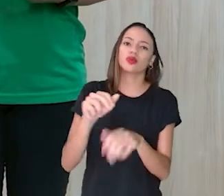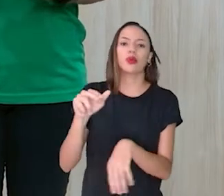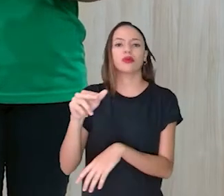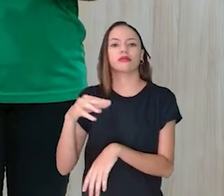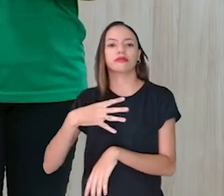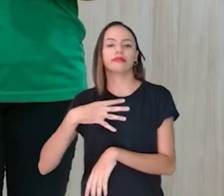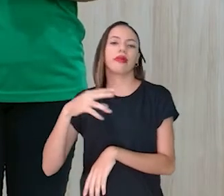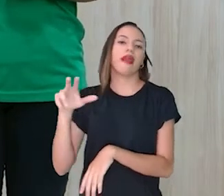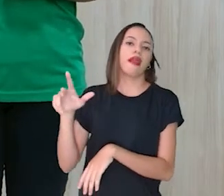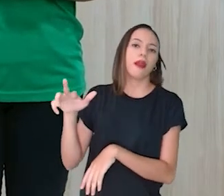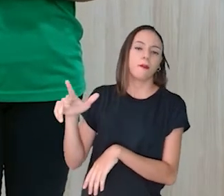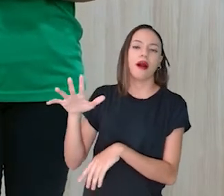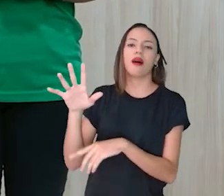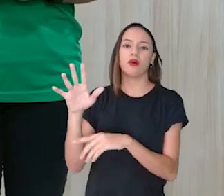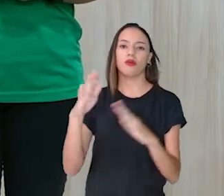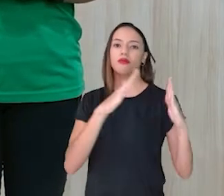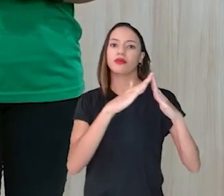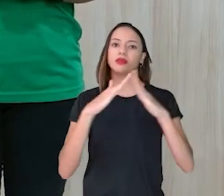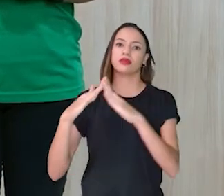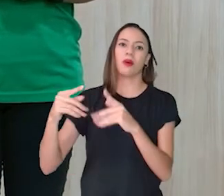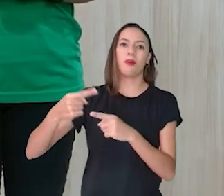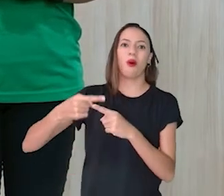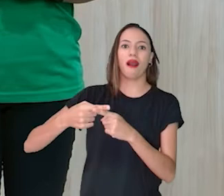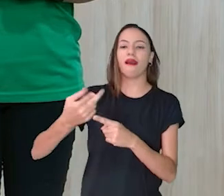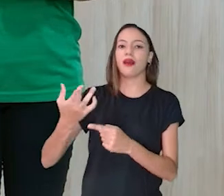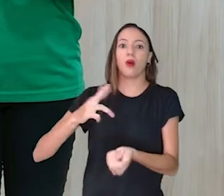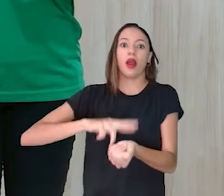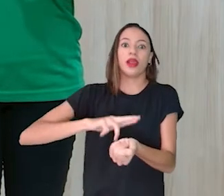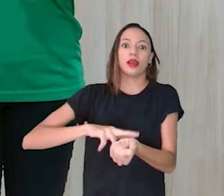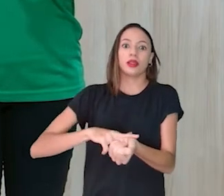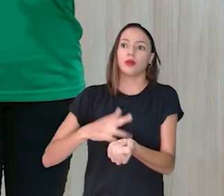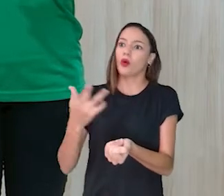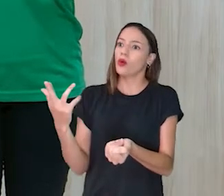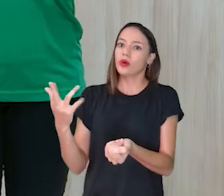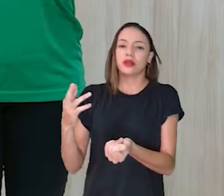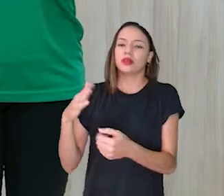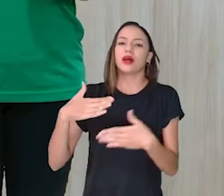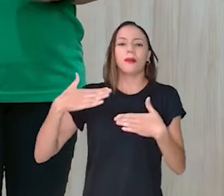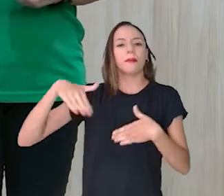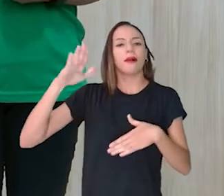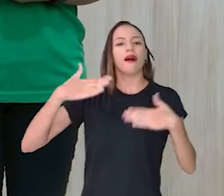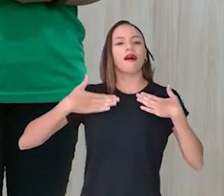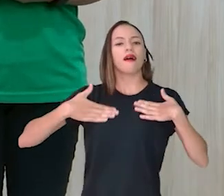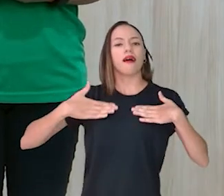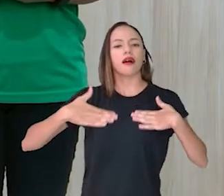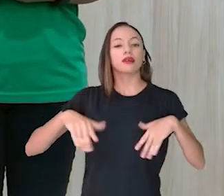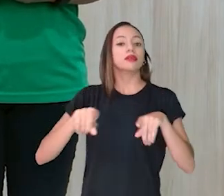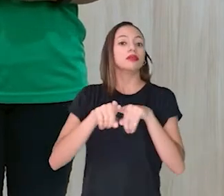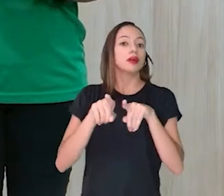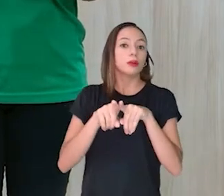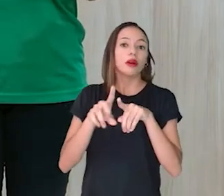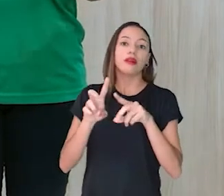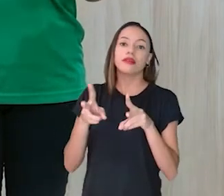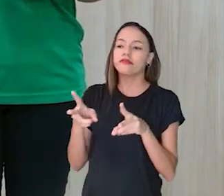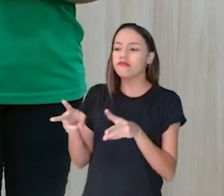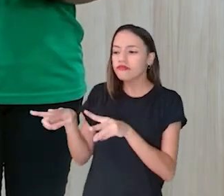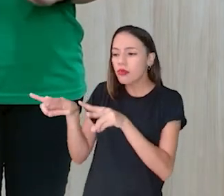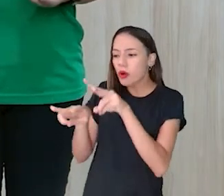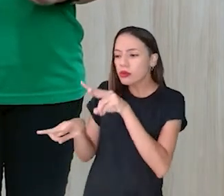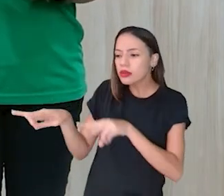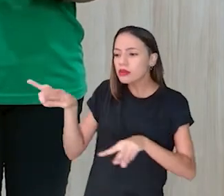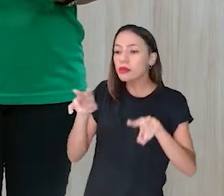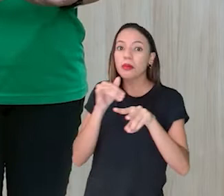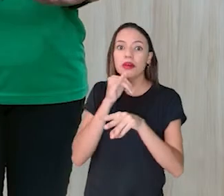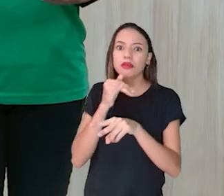que esse ritmo seja diminuído. E até mesmo vamos observar o que é que nós estamos, vamos à